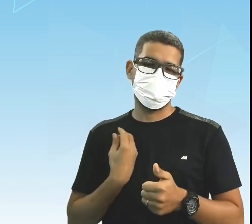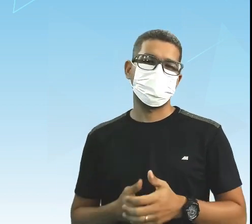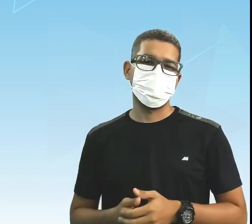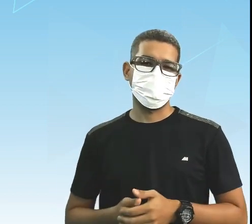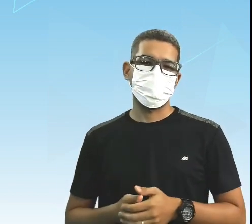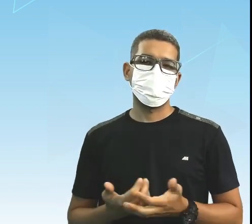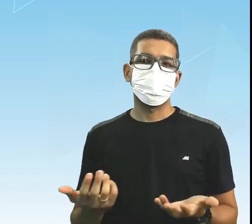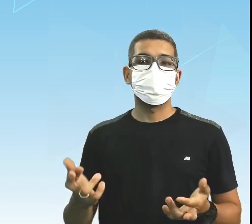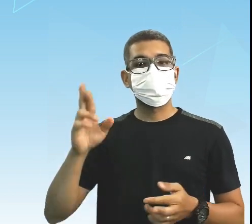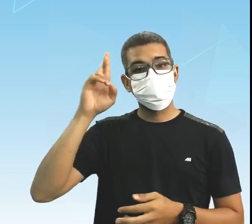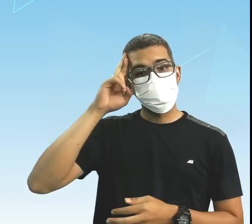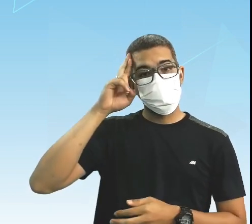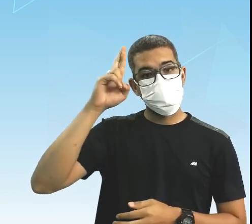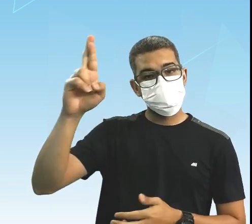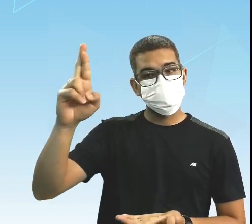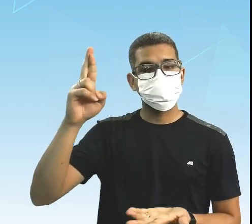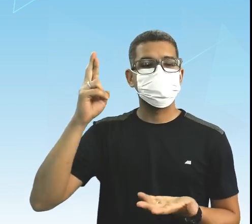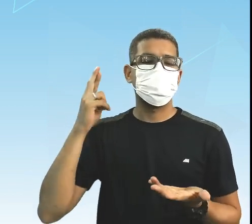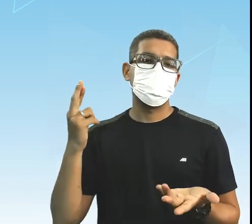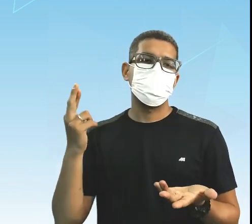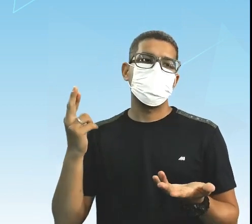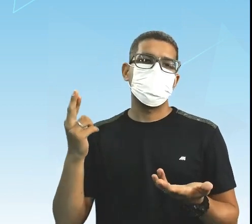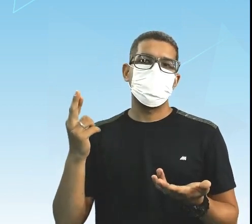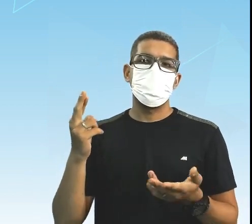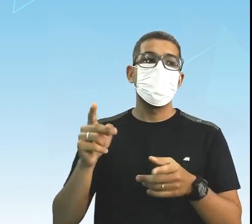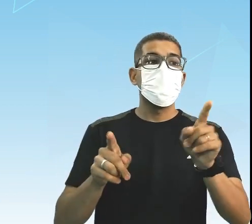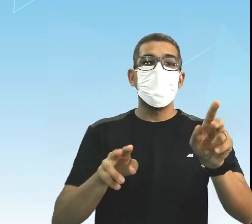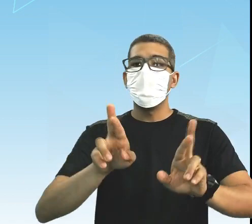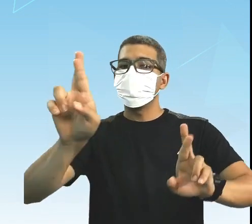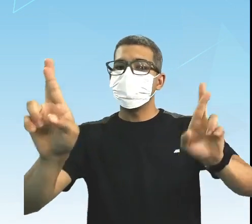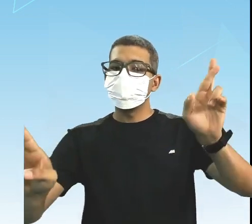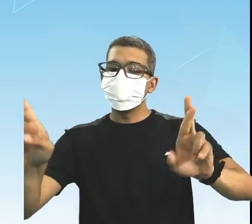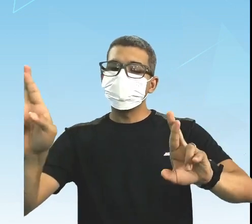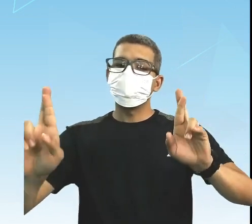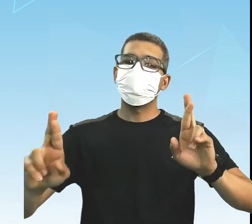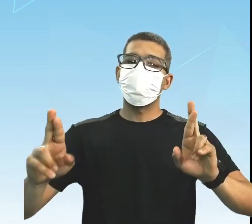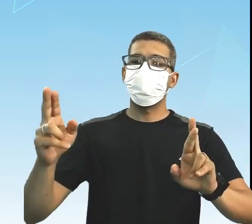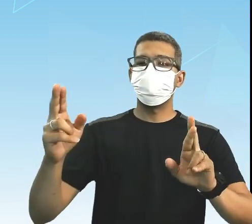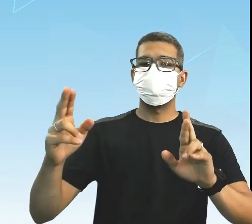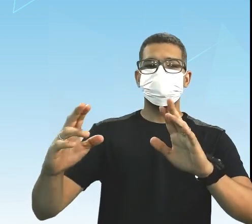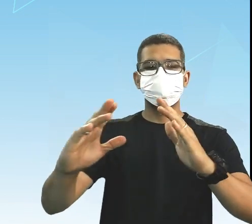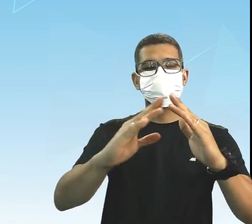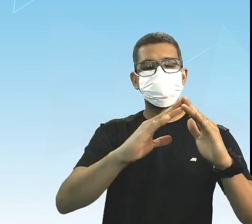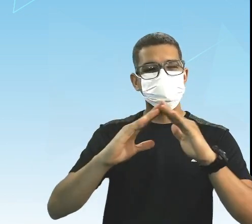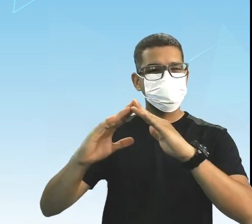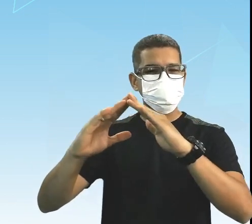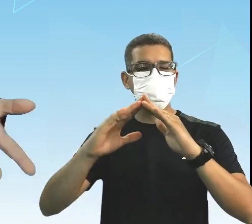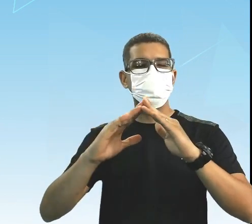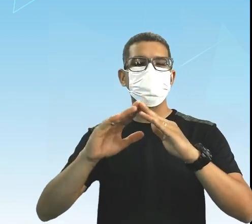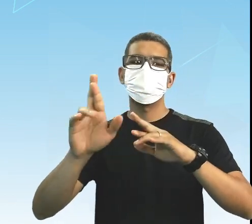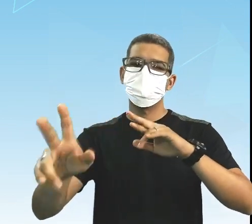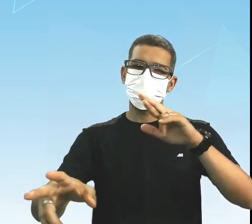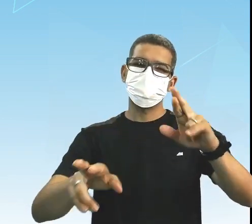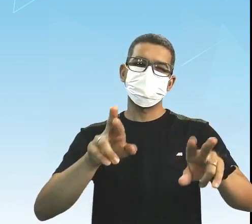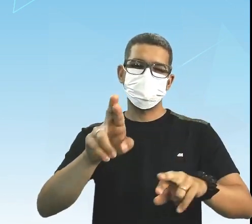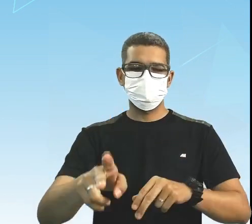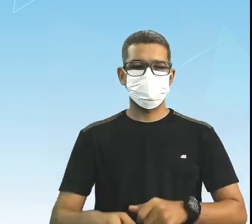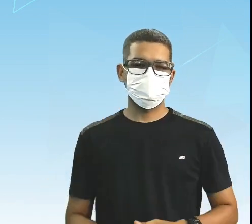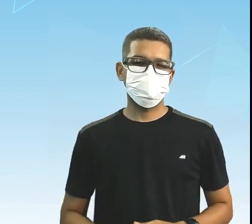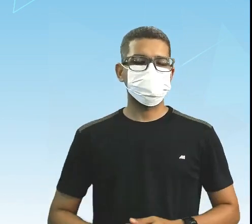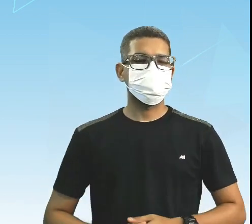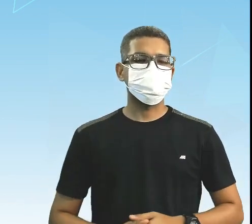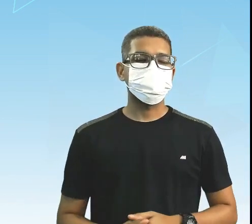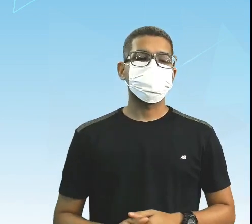As responsabilidades, os representantes popular e se diversificam demais, tá, gente?